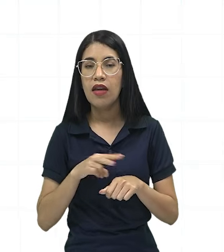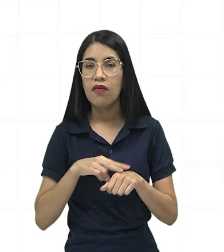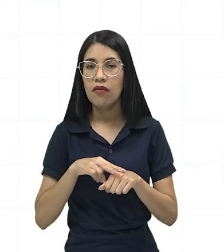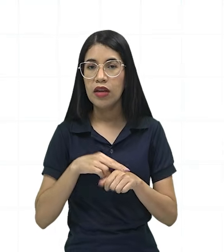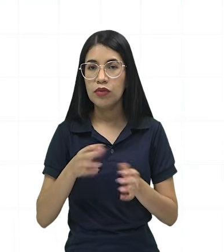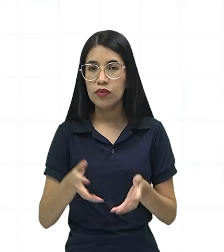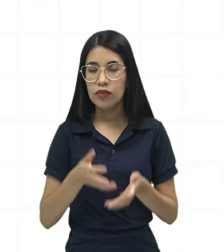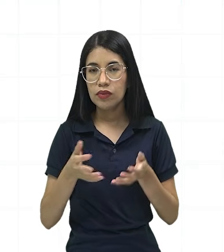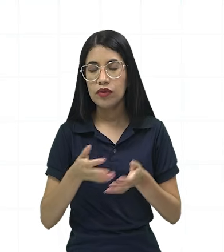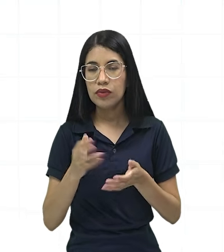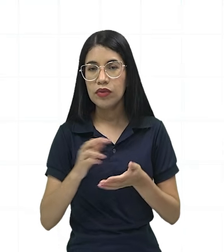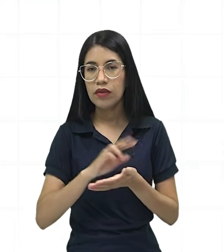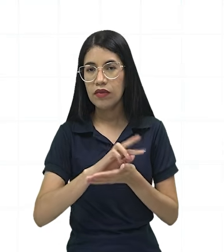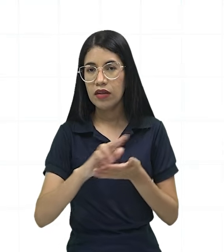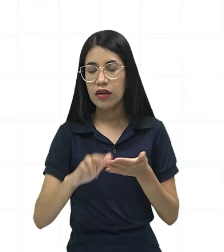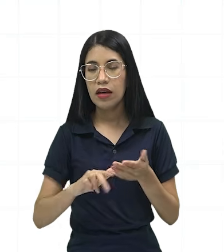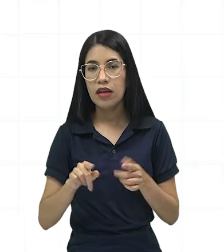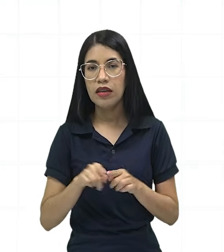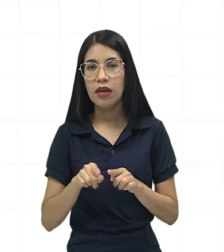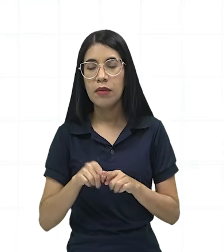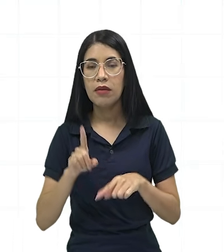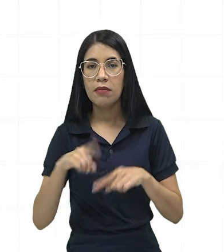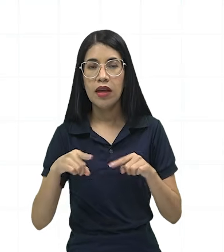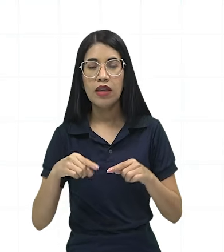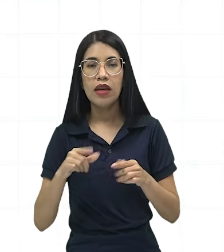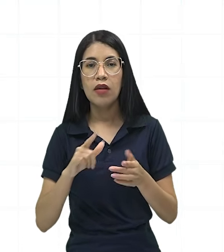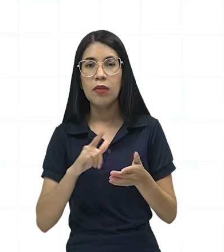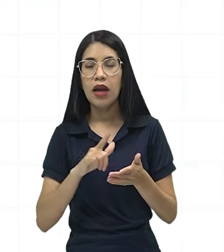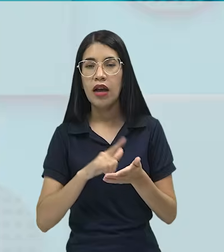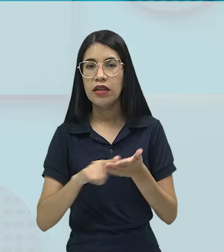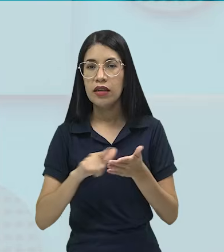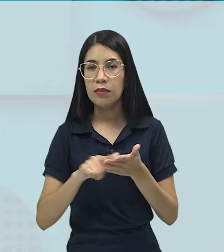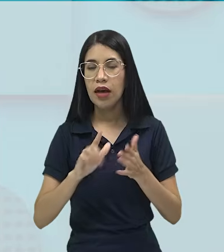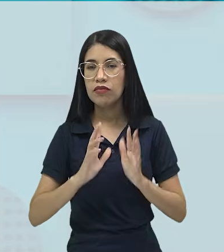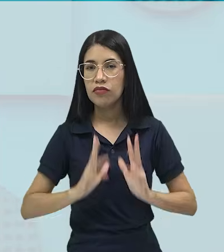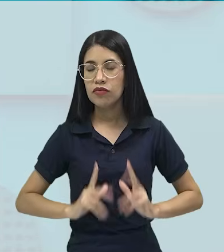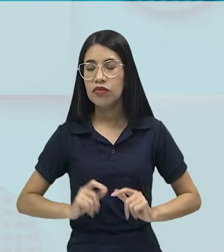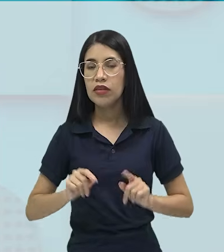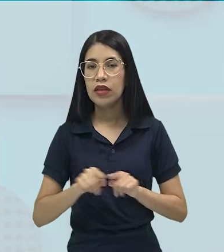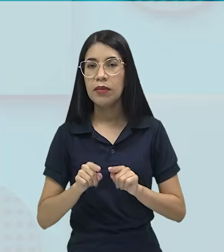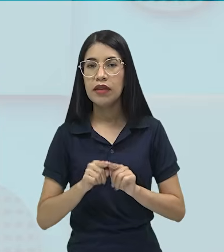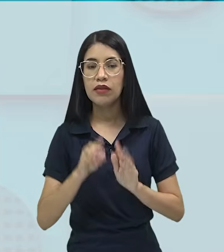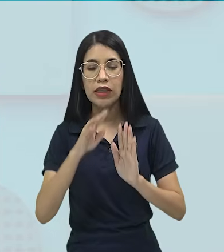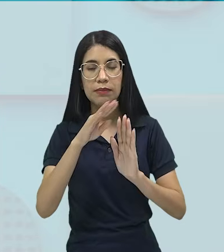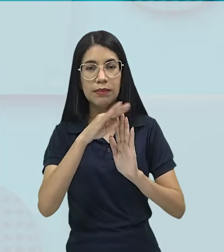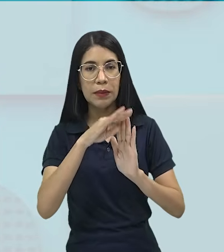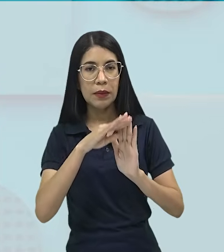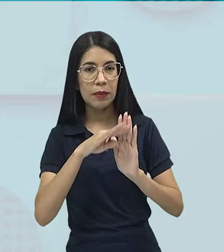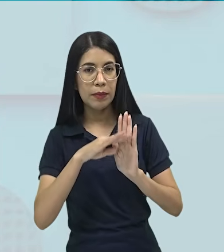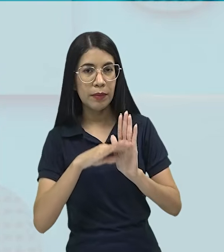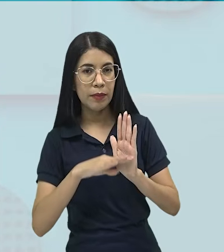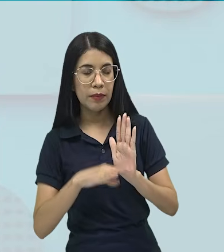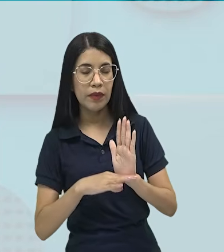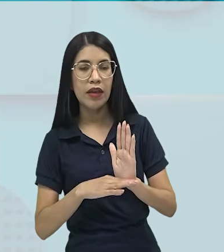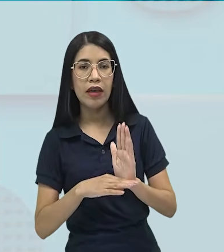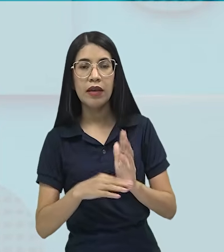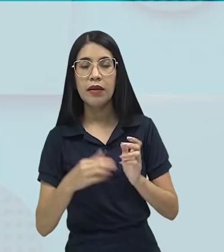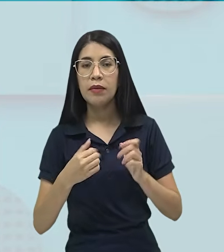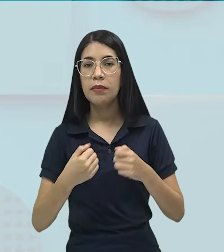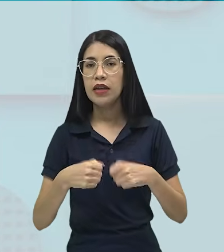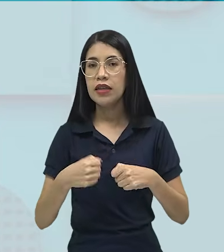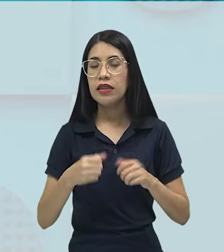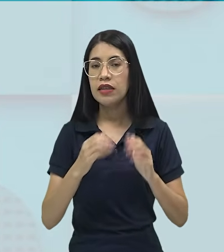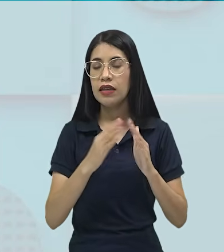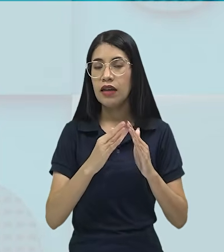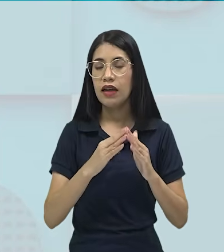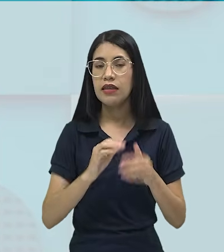verduras, legumes, né? Ou material de limpeza. E aí você faz uma lista do que você está precisando. E